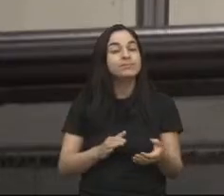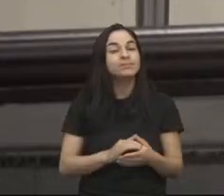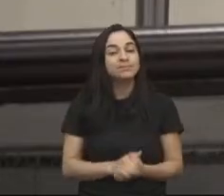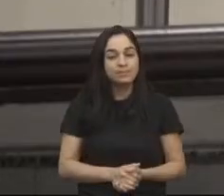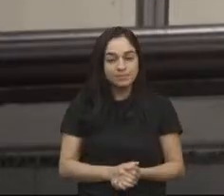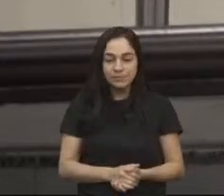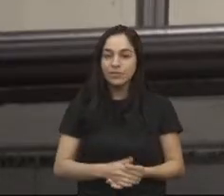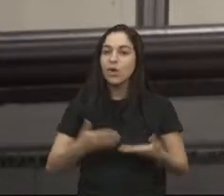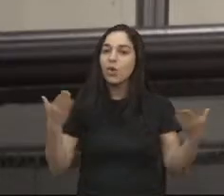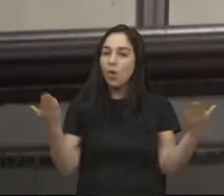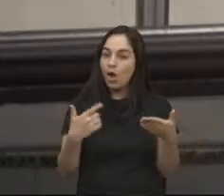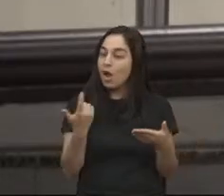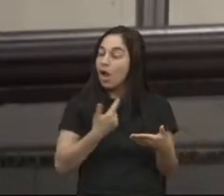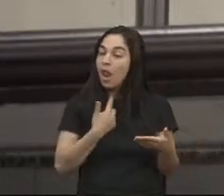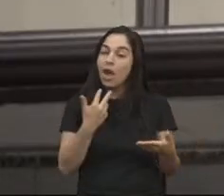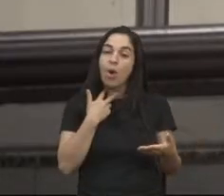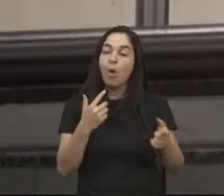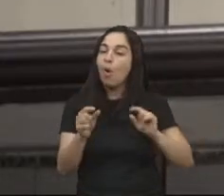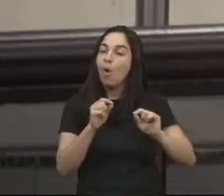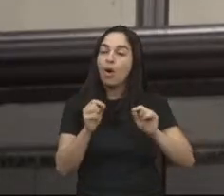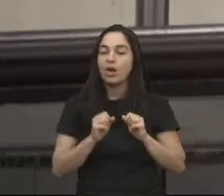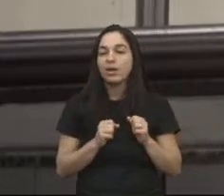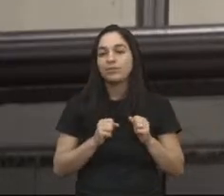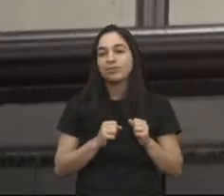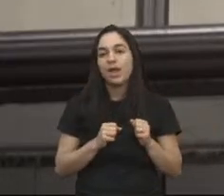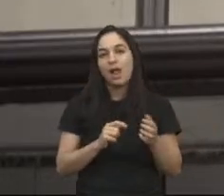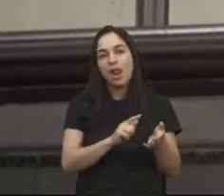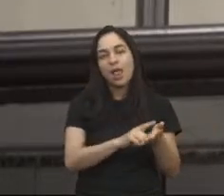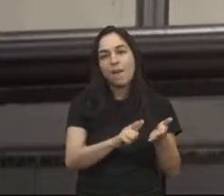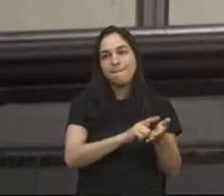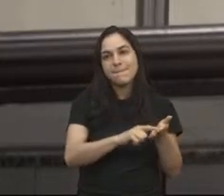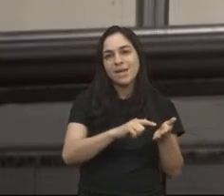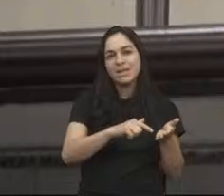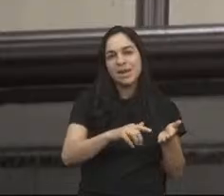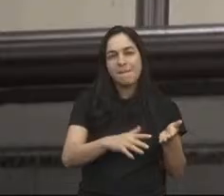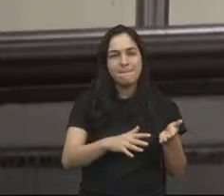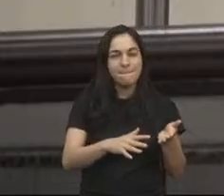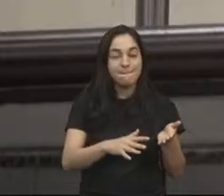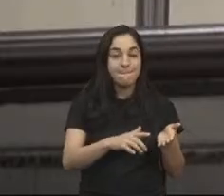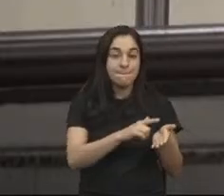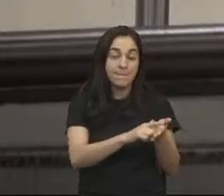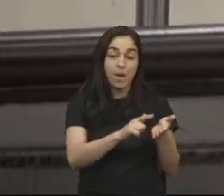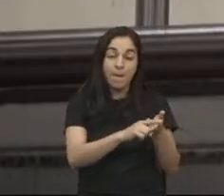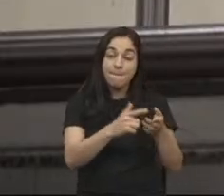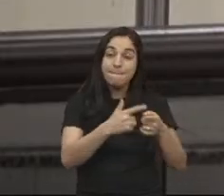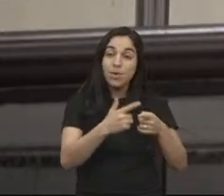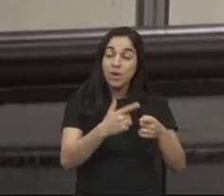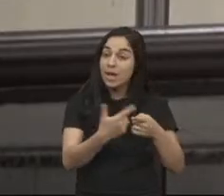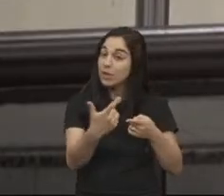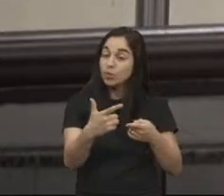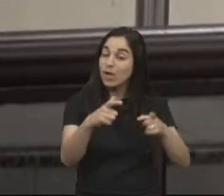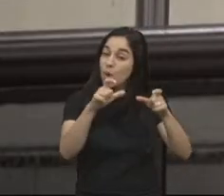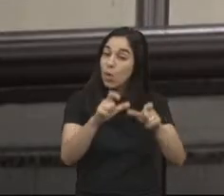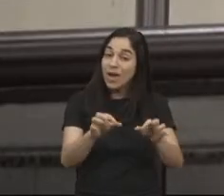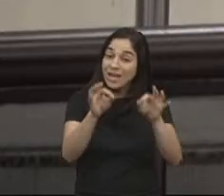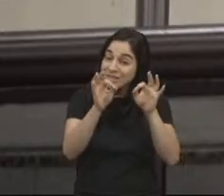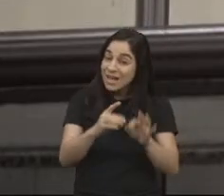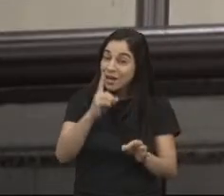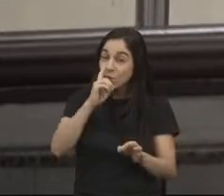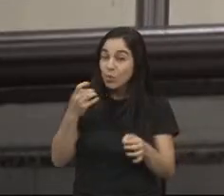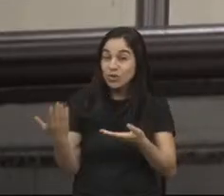Hoje, a gente não pode pegar uma limpeza de médio porte de entulho, porque a gente não tem um local para descartar.